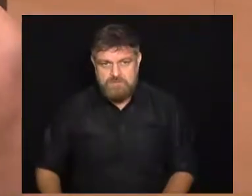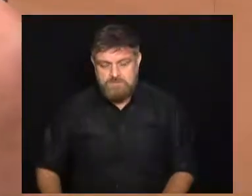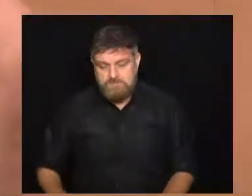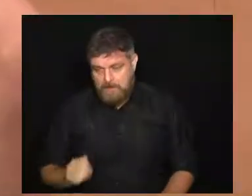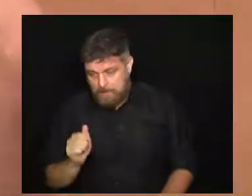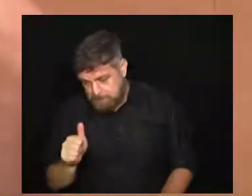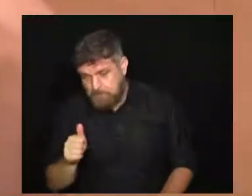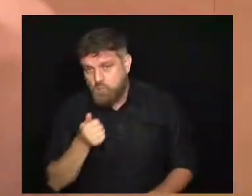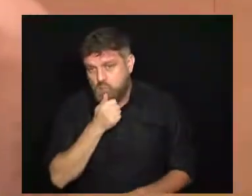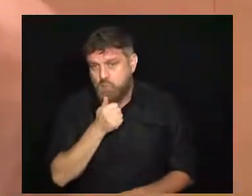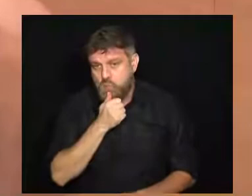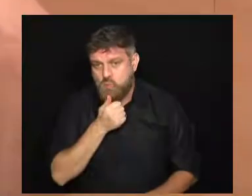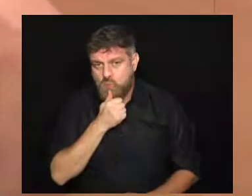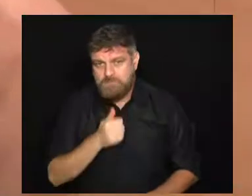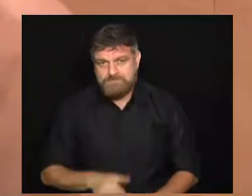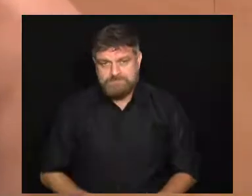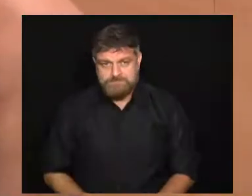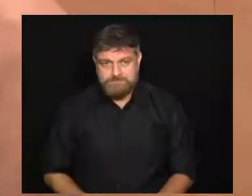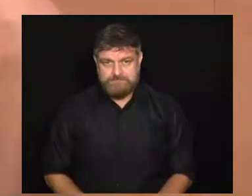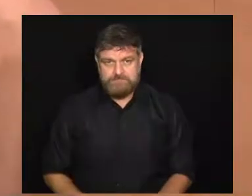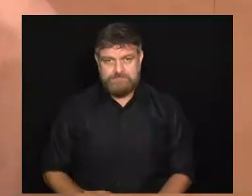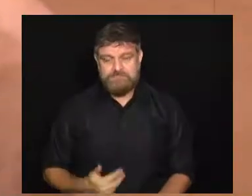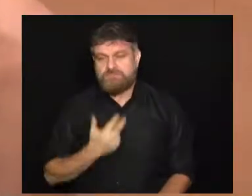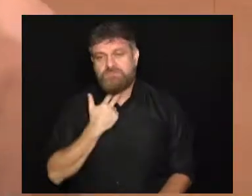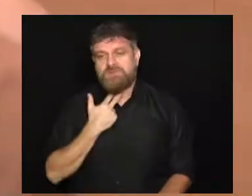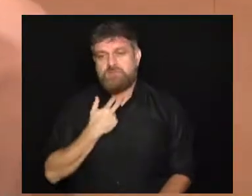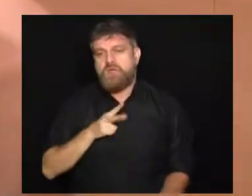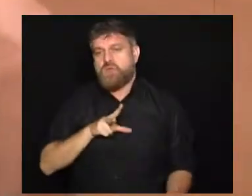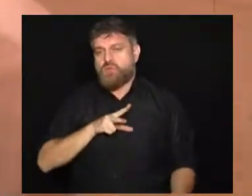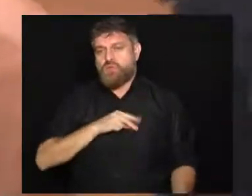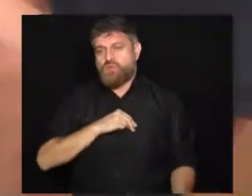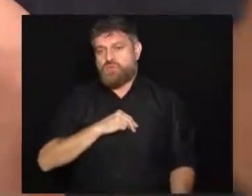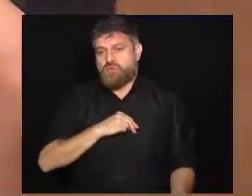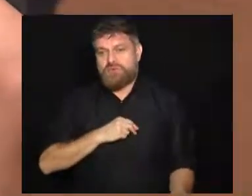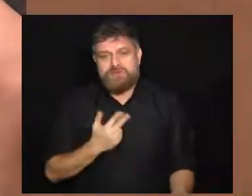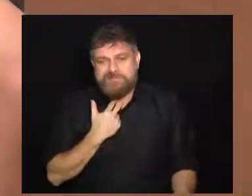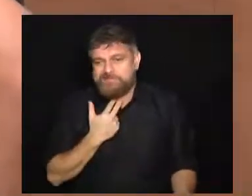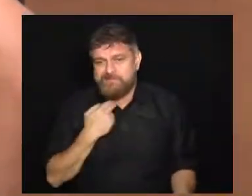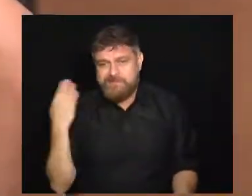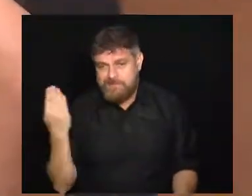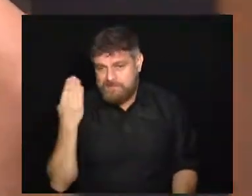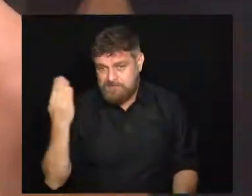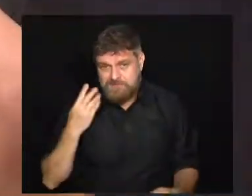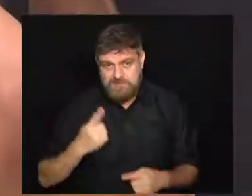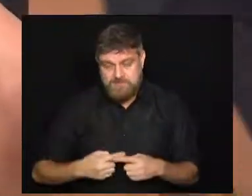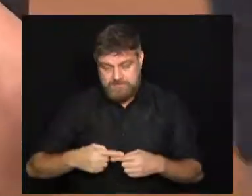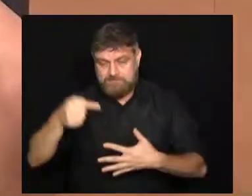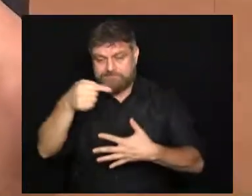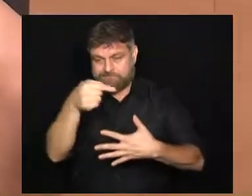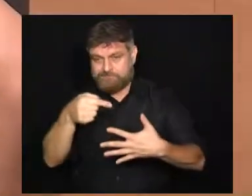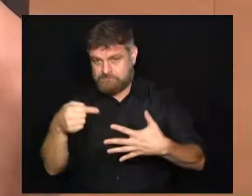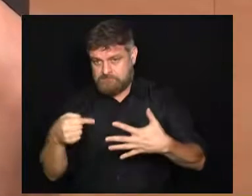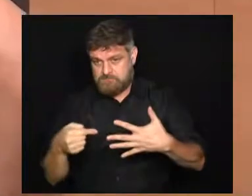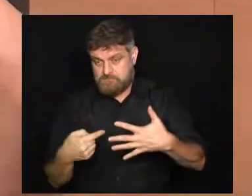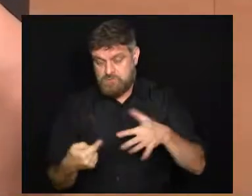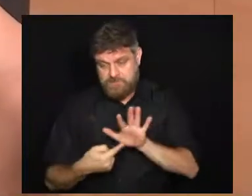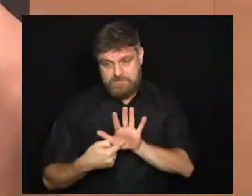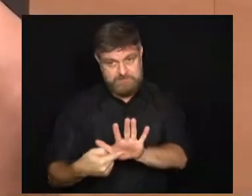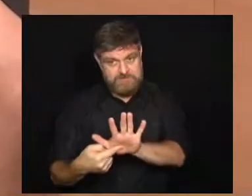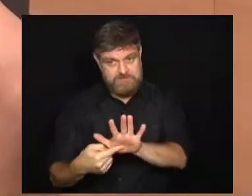pequeno, mas isso não conforta muito a gente em razão de alguns parâmetros que eu vou colocar em seguida.